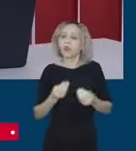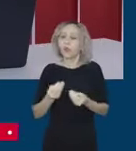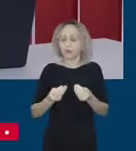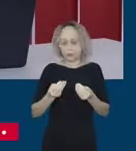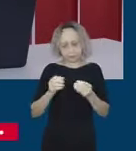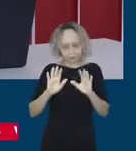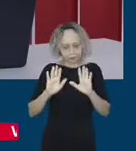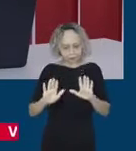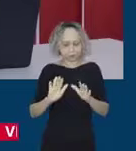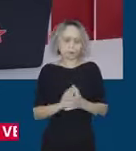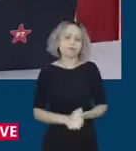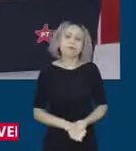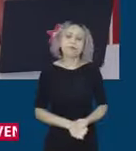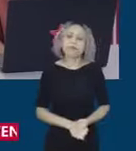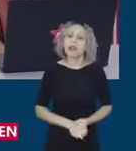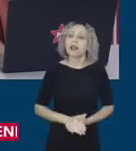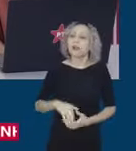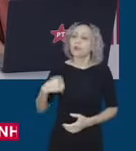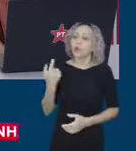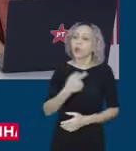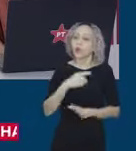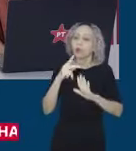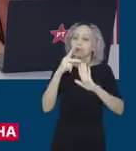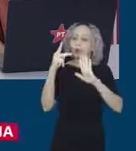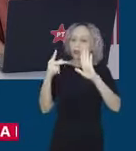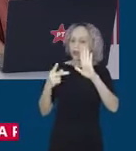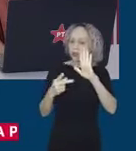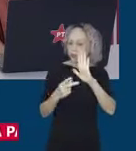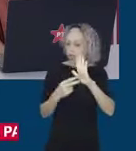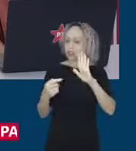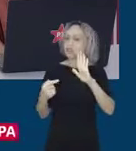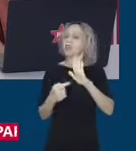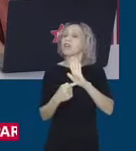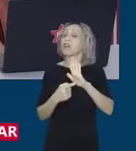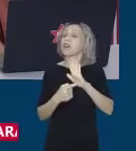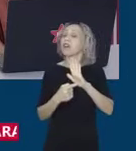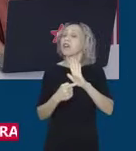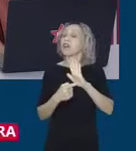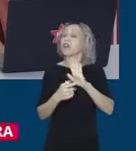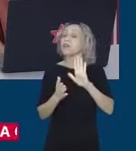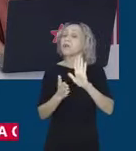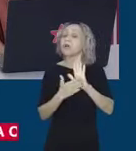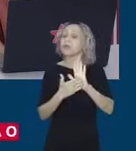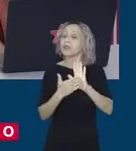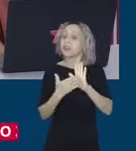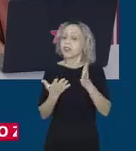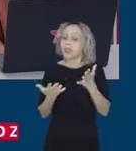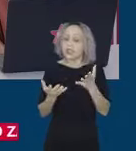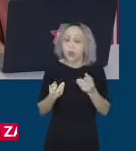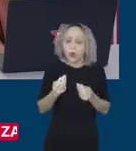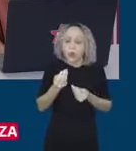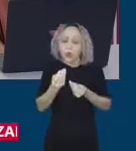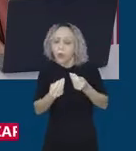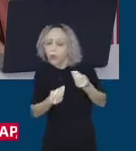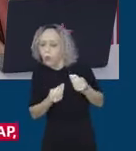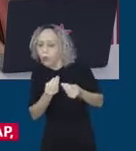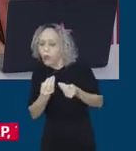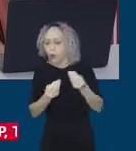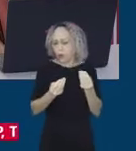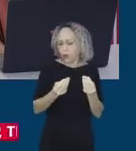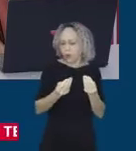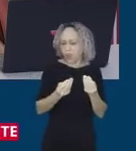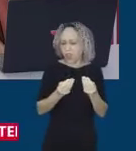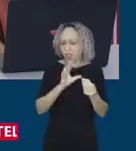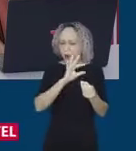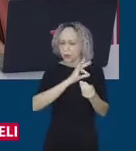Olha, o nosso projeto ele trata da abordagem policial. É uma situação que o mundo todo está revendo